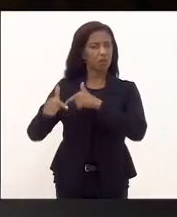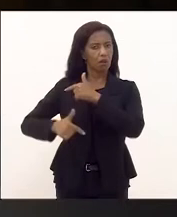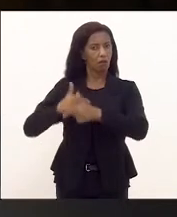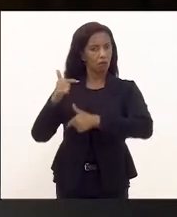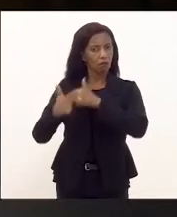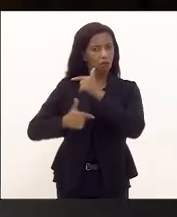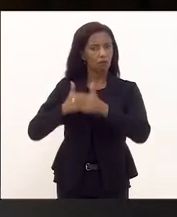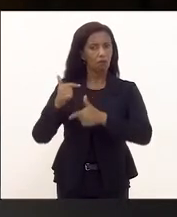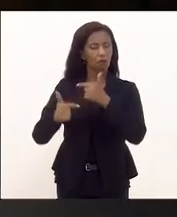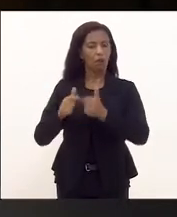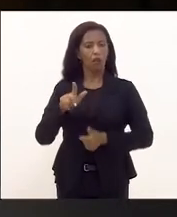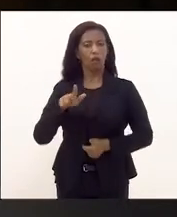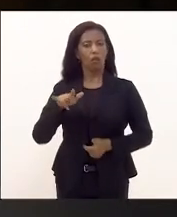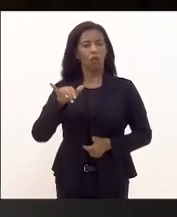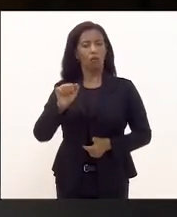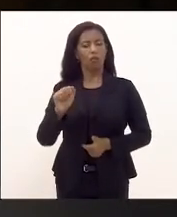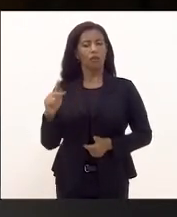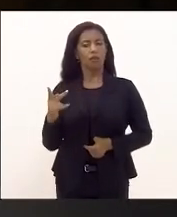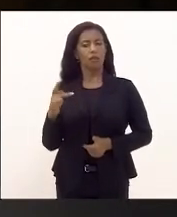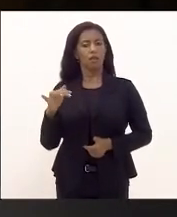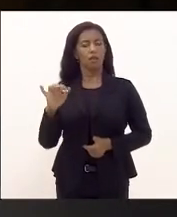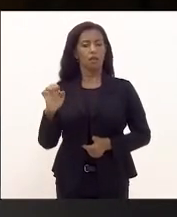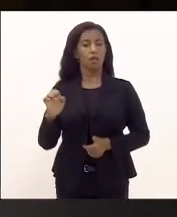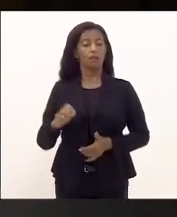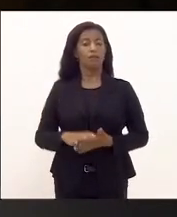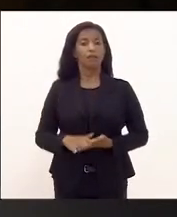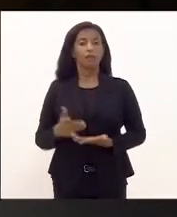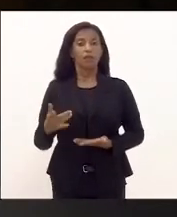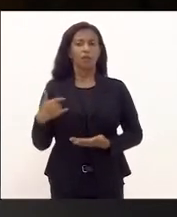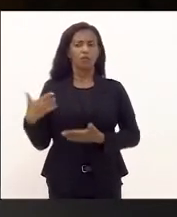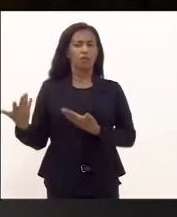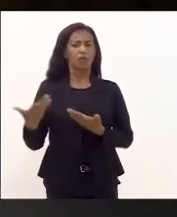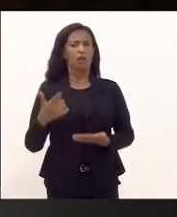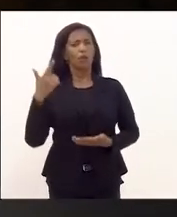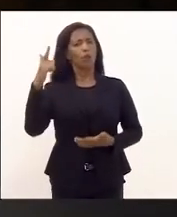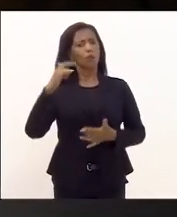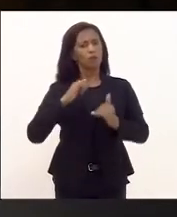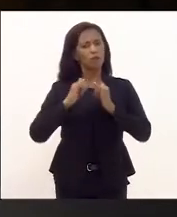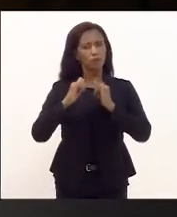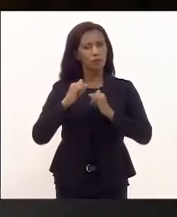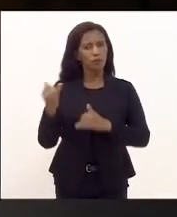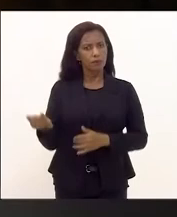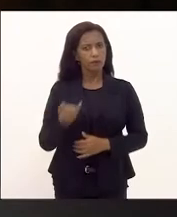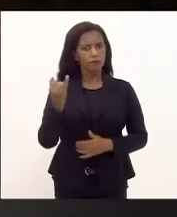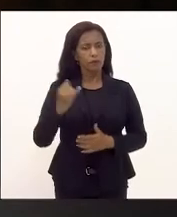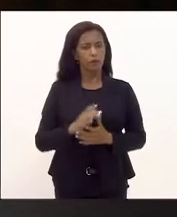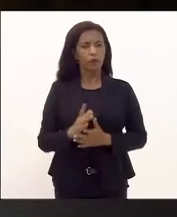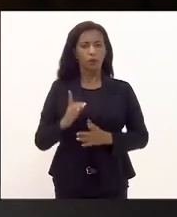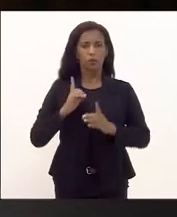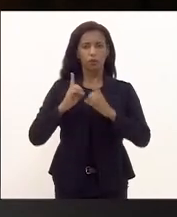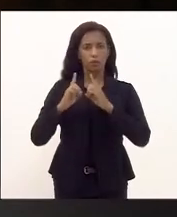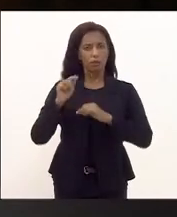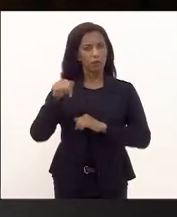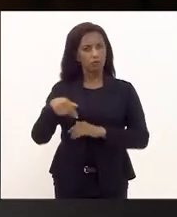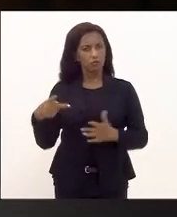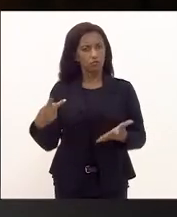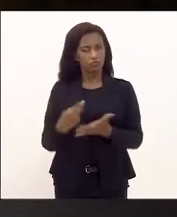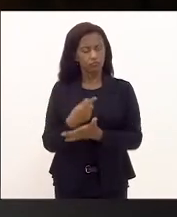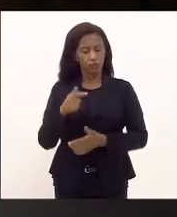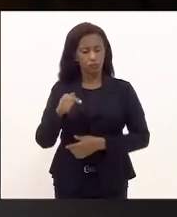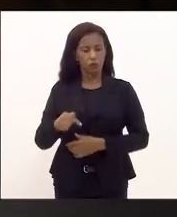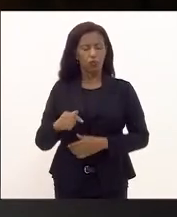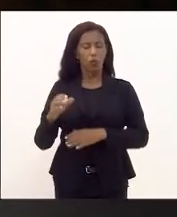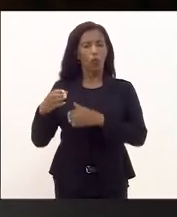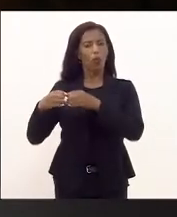coronel Luiz Henrique e nosso comandante-geral. E dizer que eu trago mais outra informação importante, deputada. Um debate feito nessa casa foi a questão